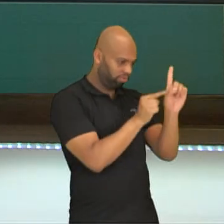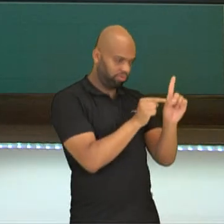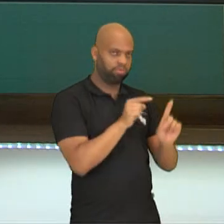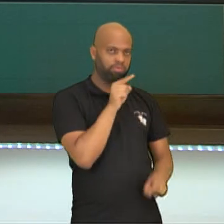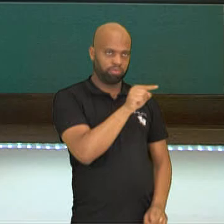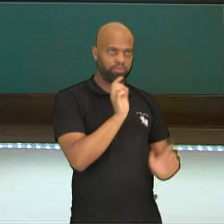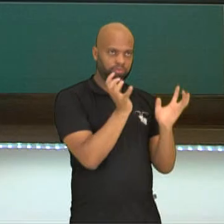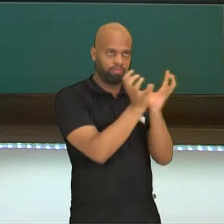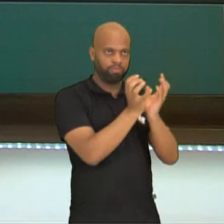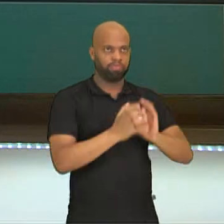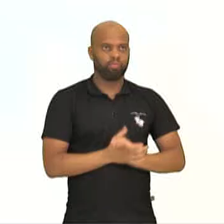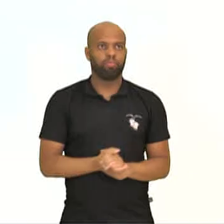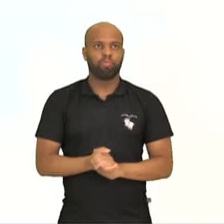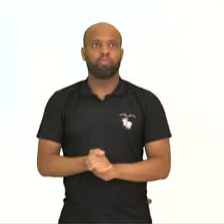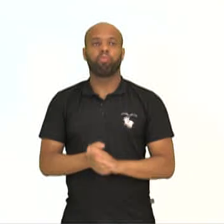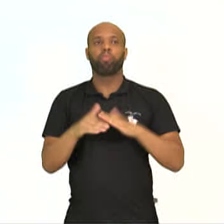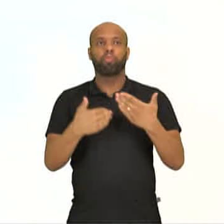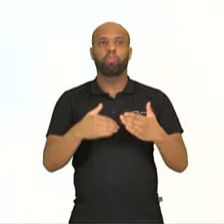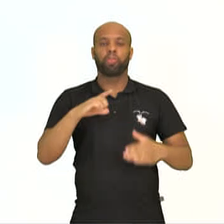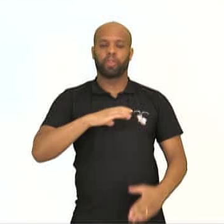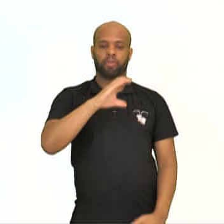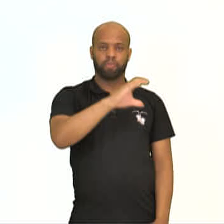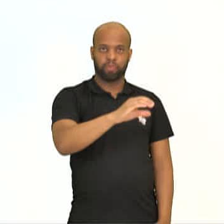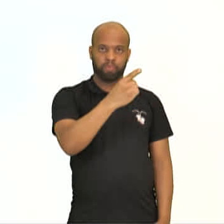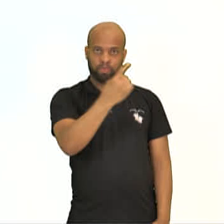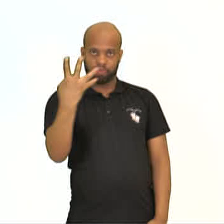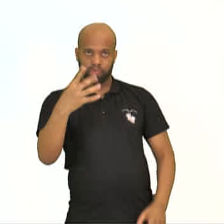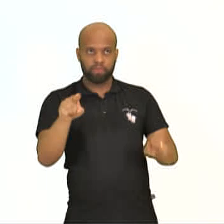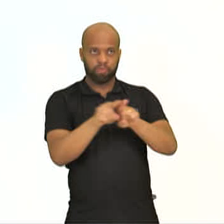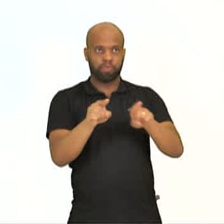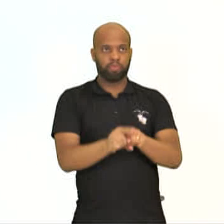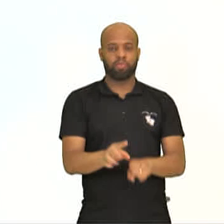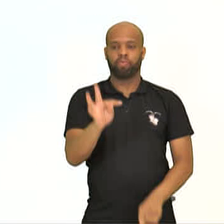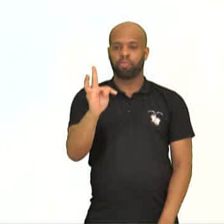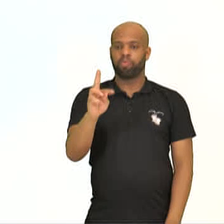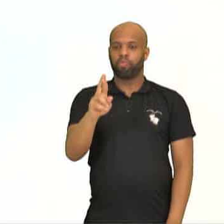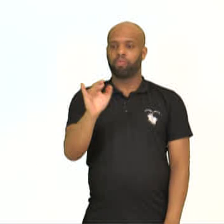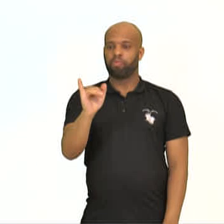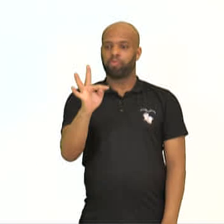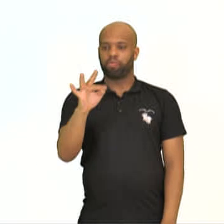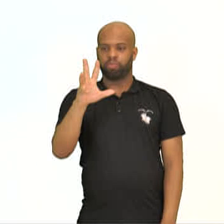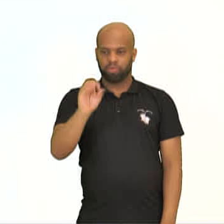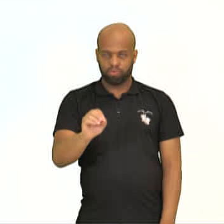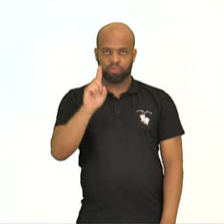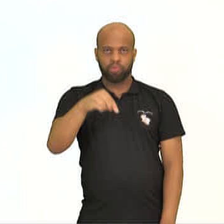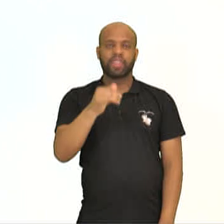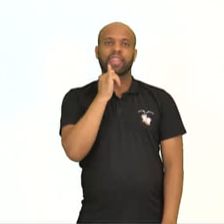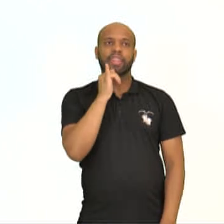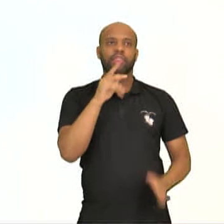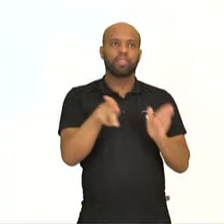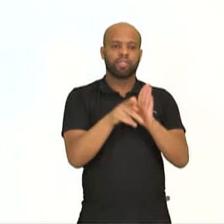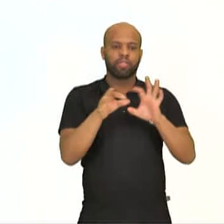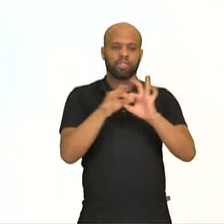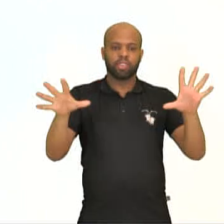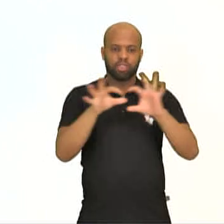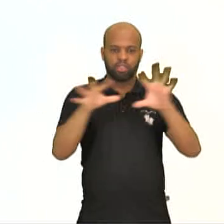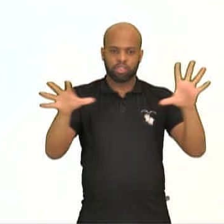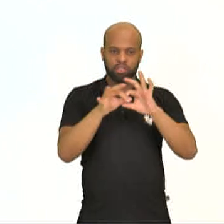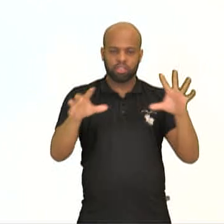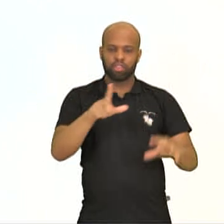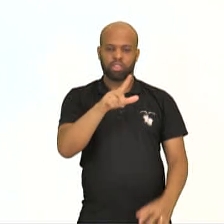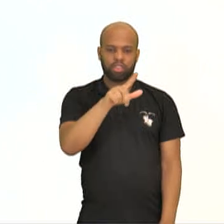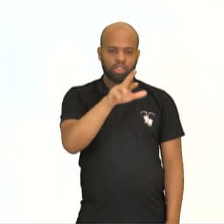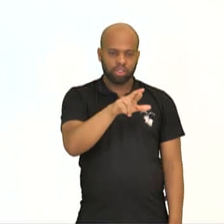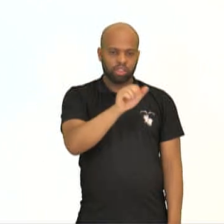isótopos. O carbono 14 e o trítio são exemplos de isótopos radioativos que emitem radiação.